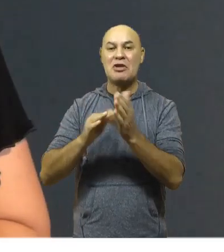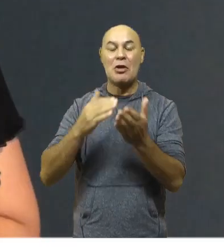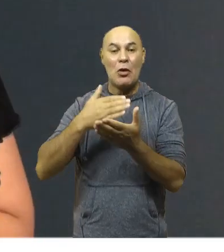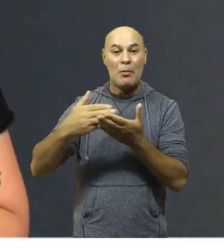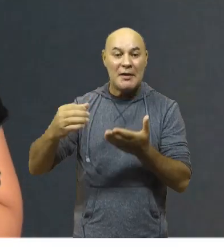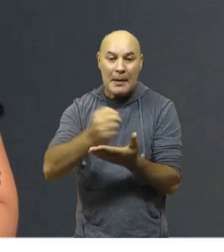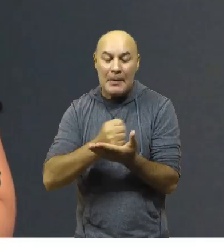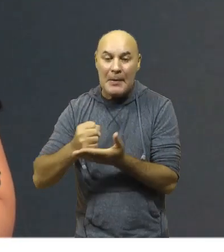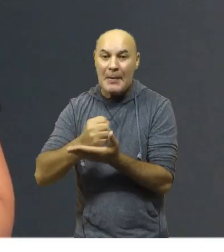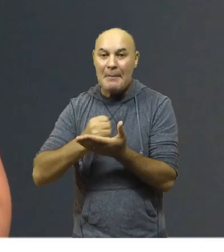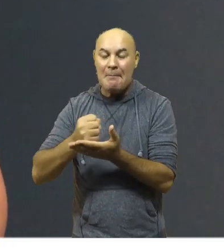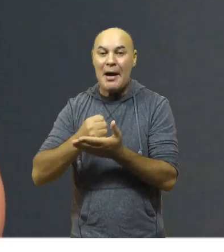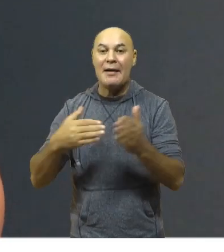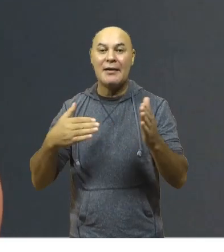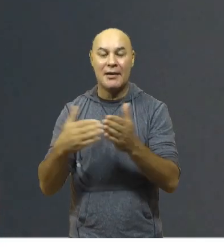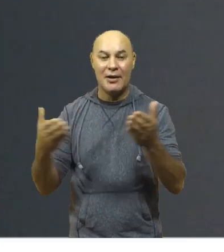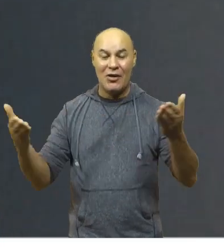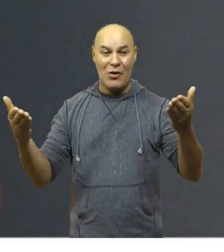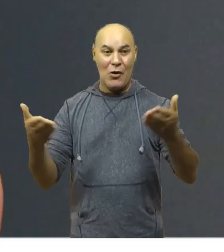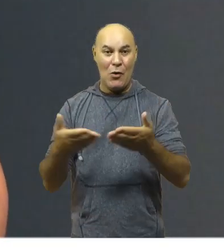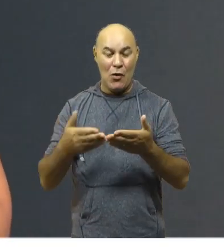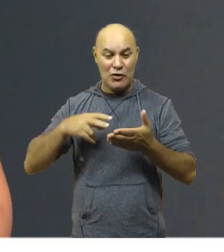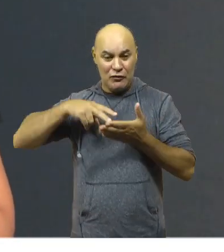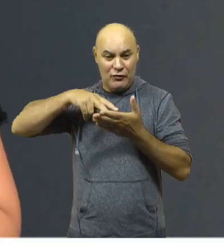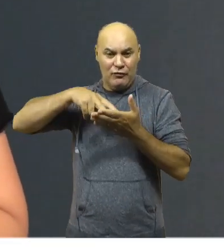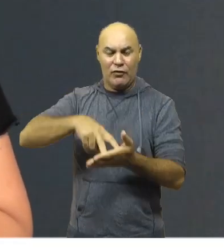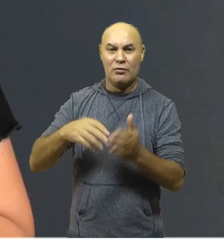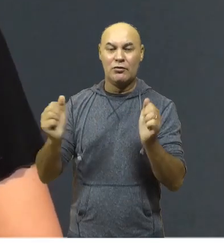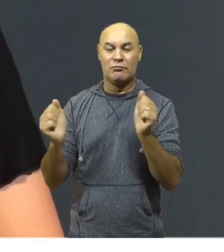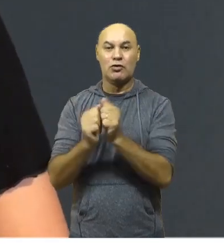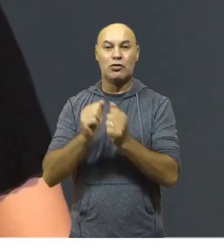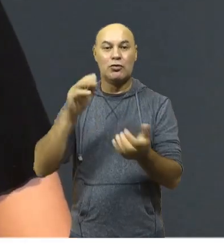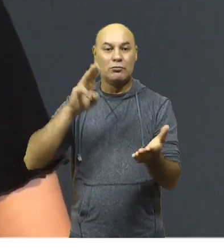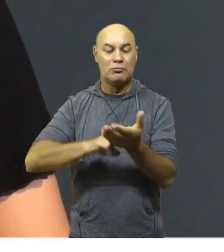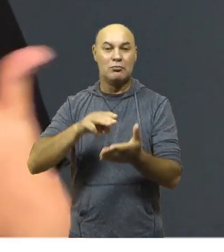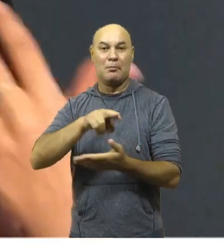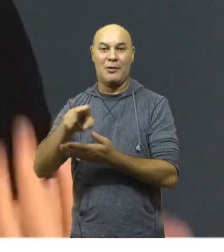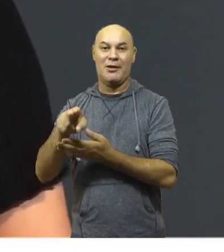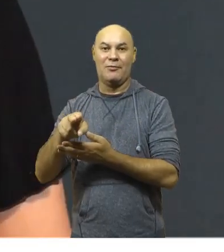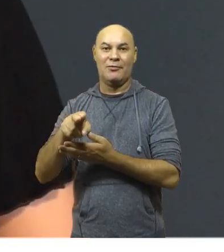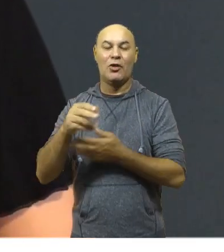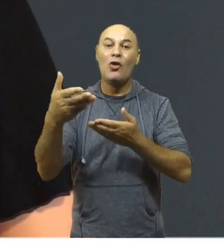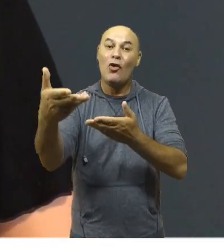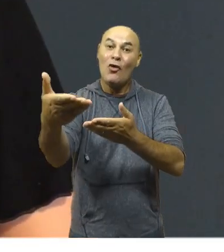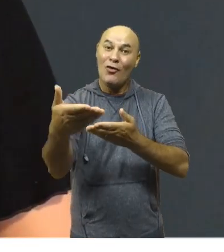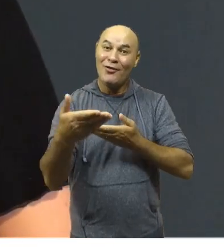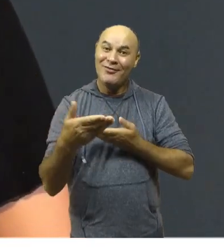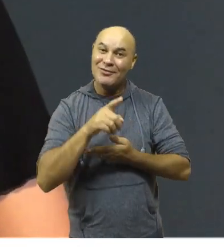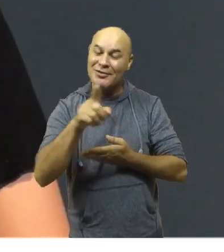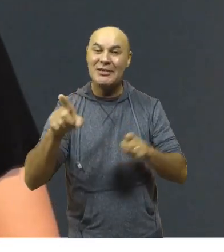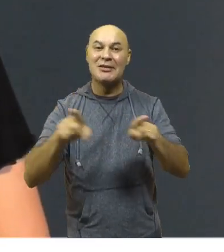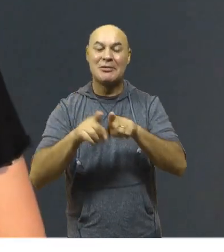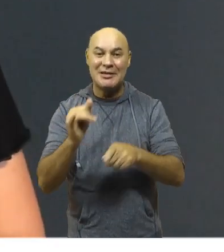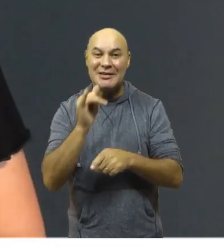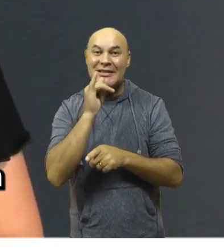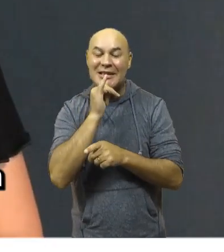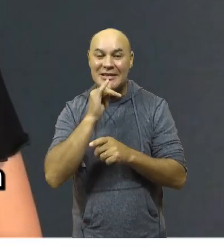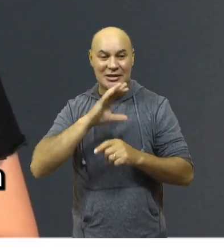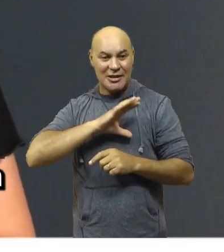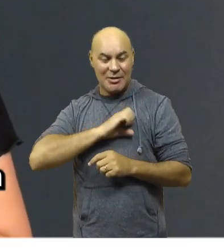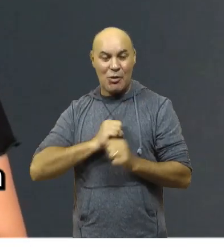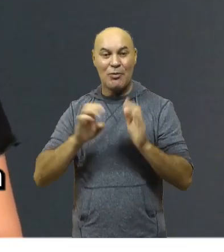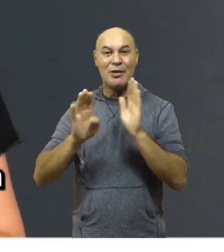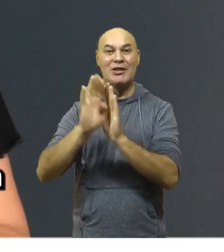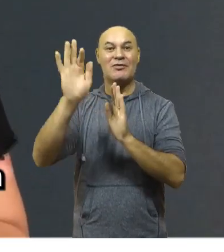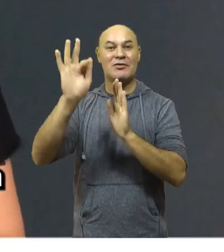permanecem até hoje. Então eu te convido a experimentar esse amor da nossa igreja, né,